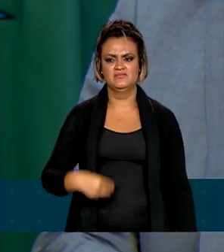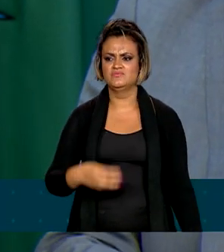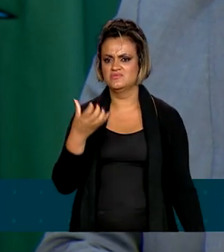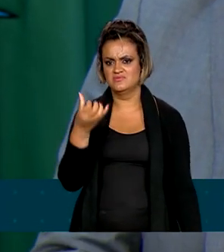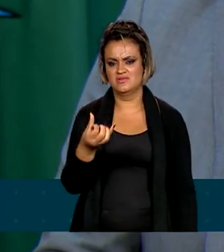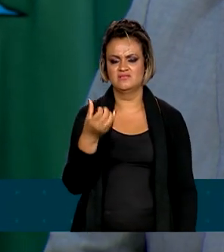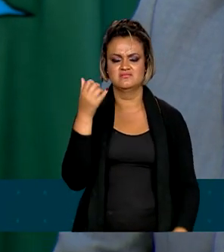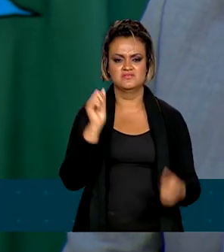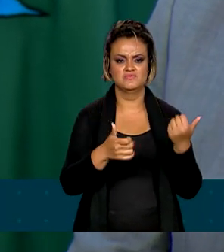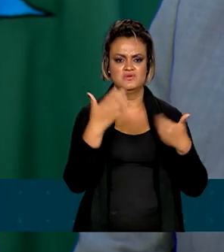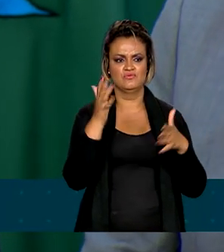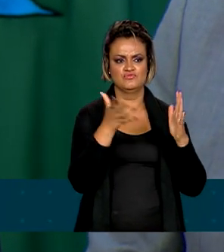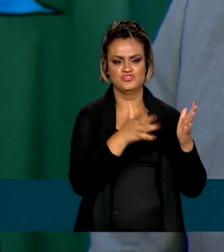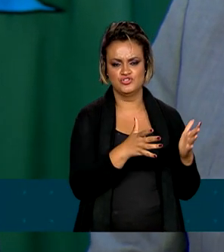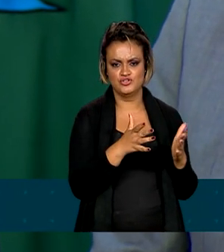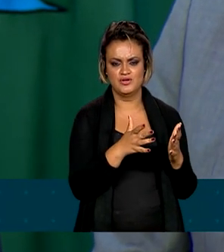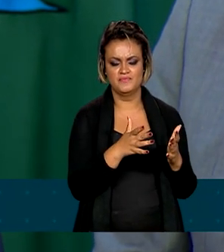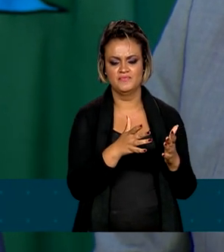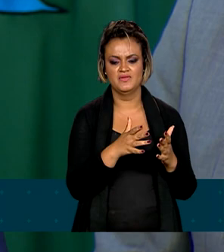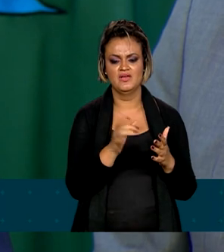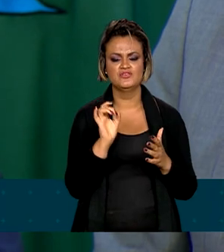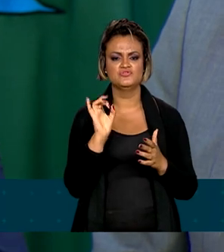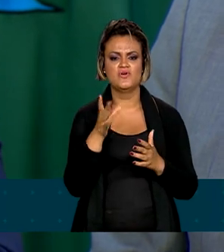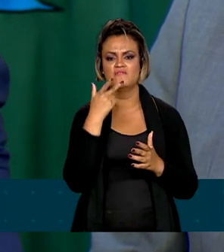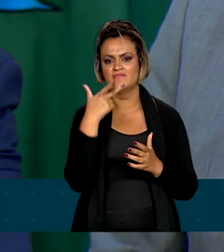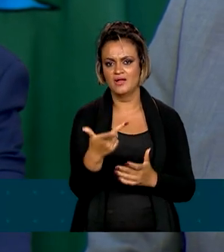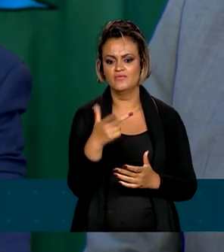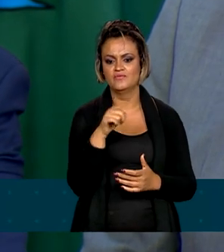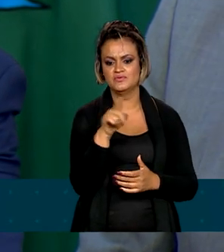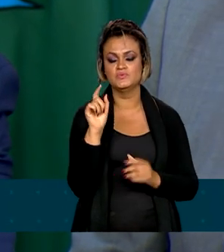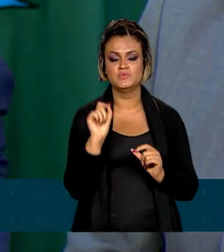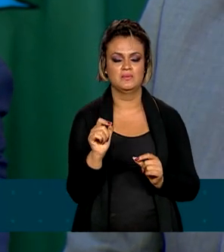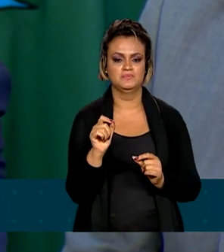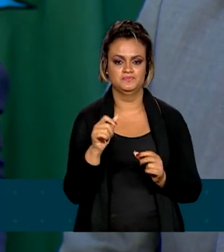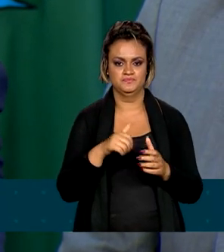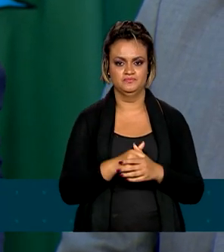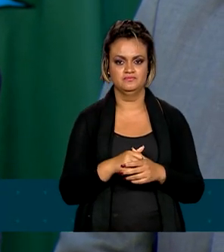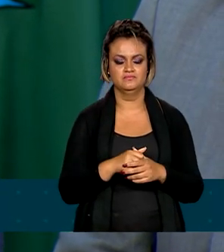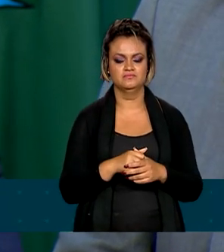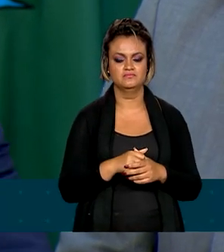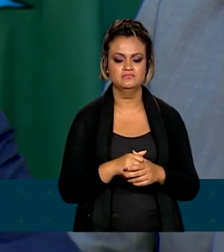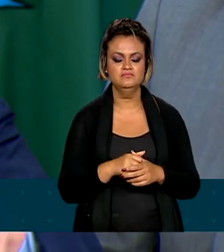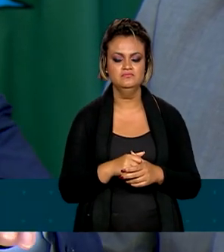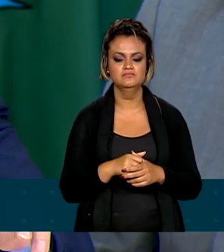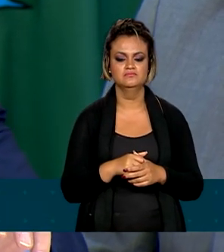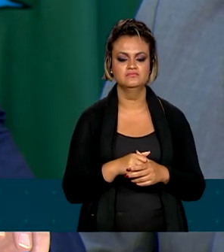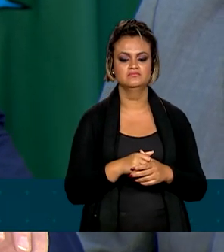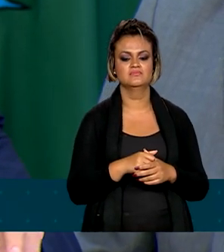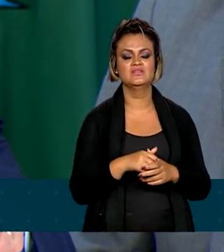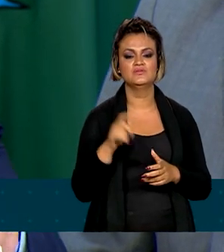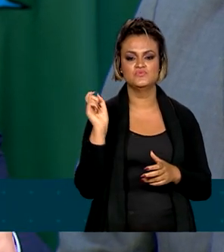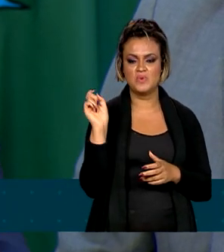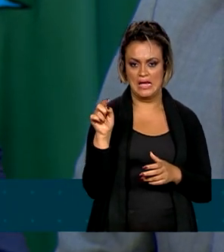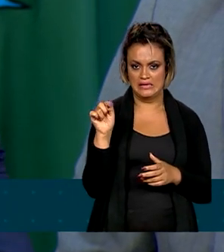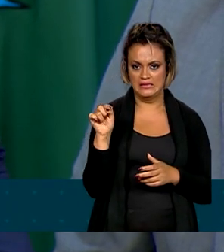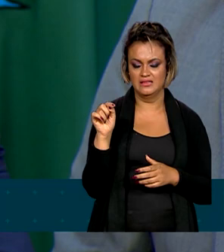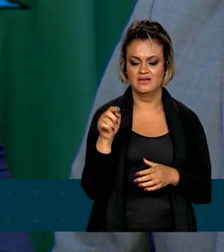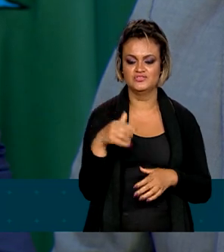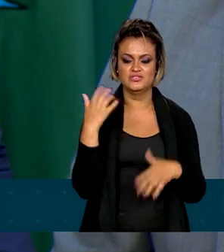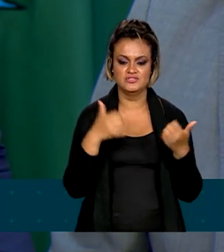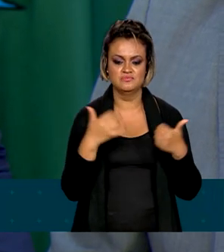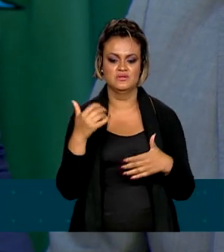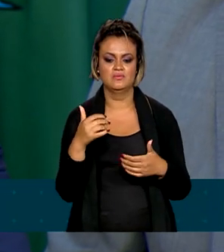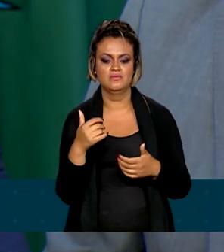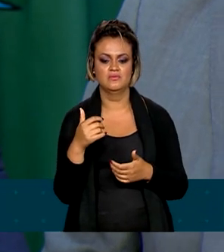falaram. Eu só tenho para dizer para vocês o seguinte. Esse gesto que nós estamos fazendo